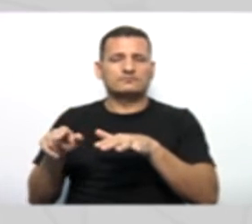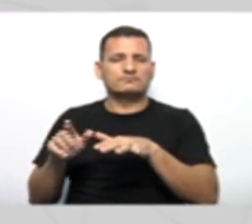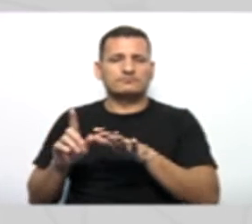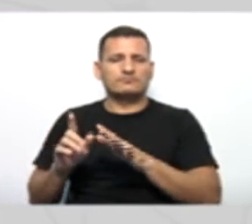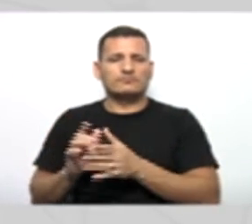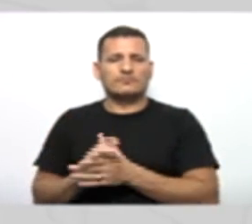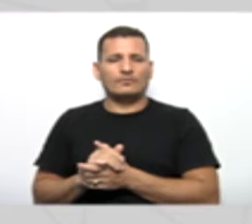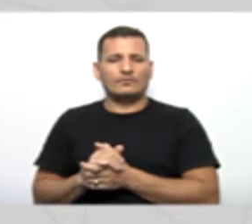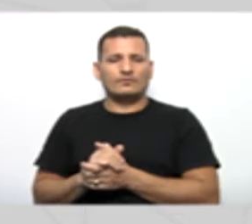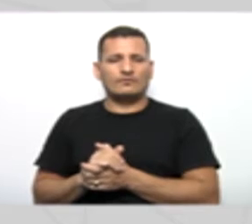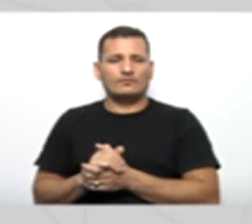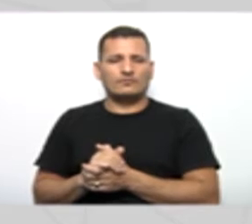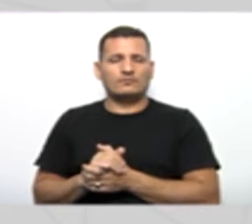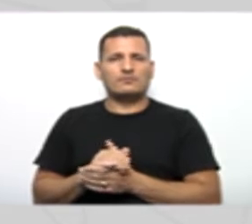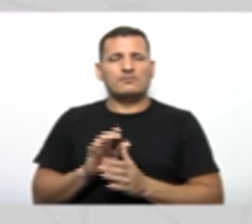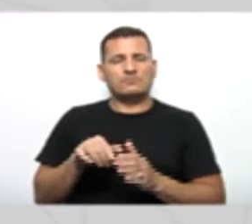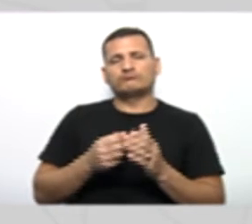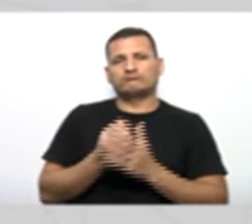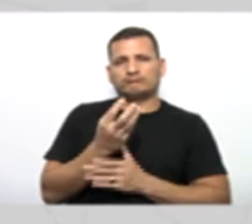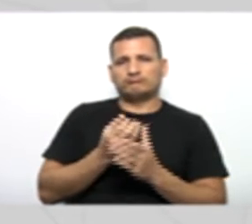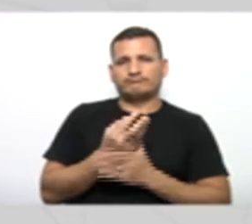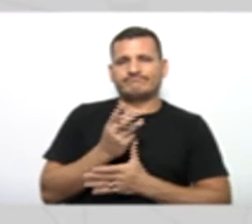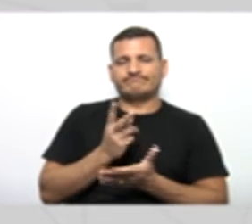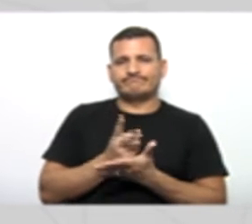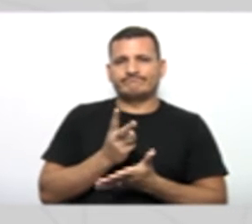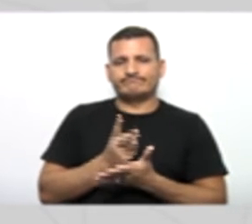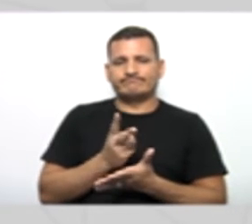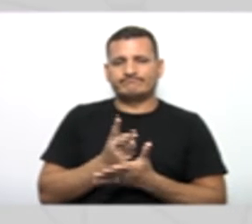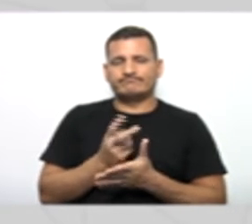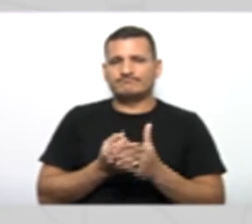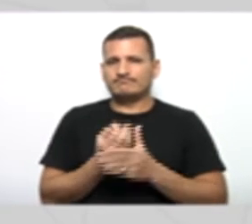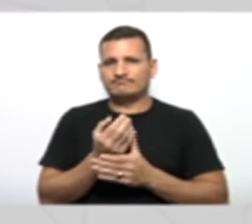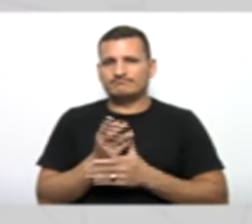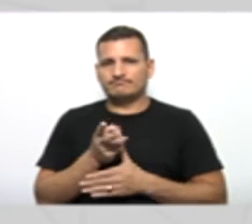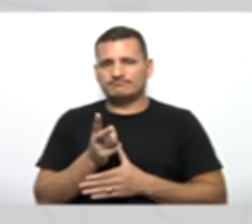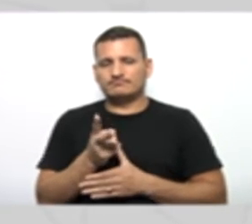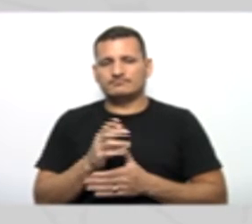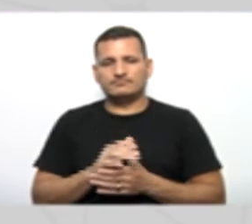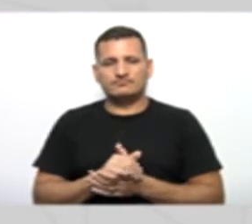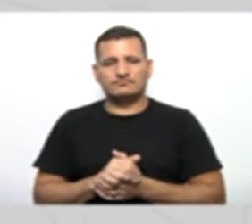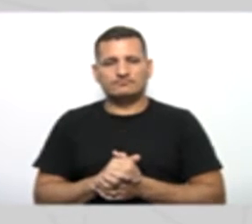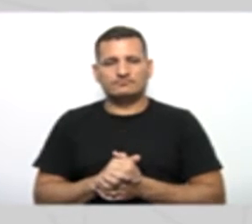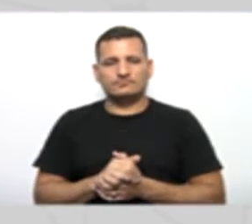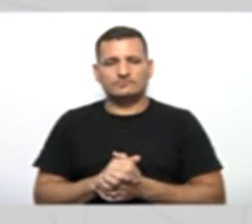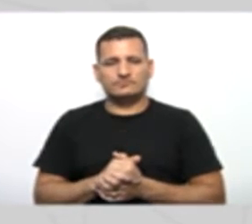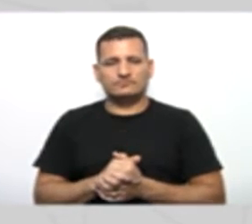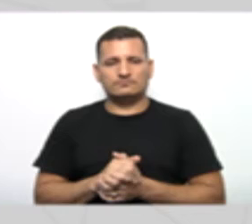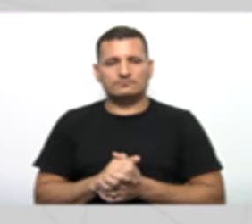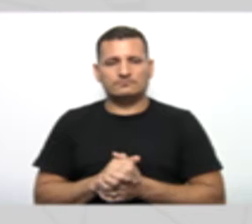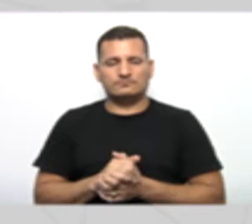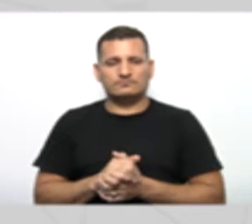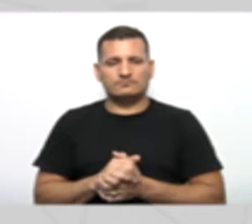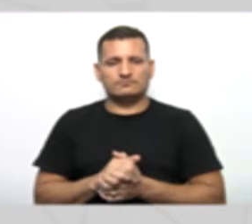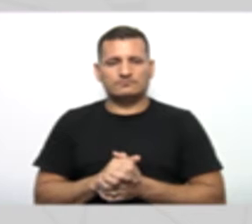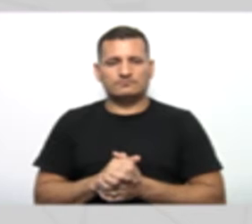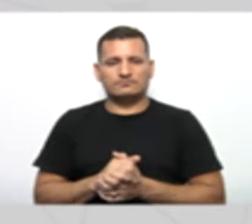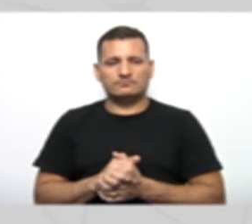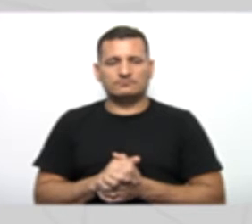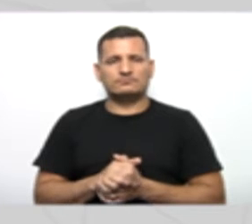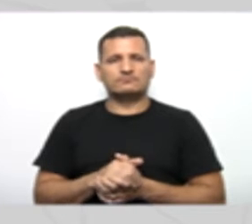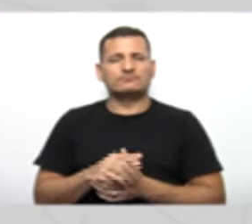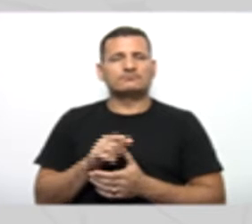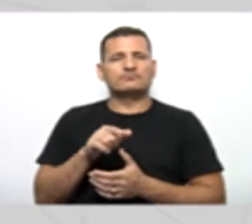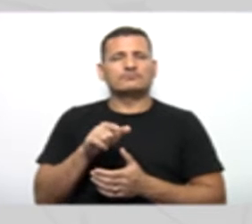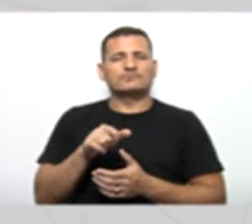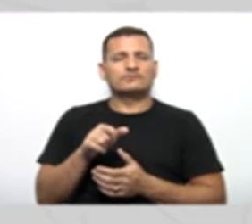impedir que ele seja produzido. Essa abordagem vê a gestão ambiental como um